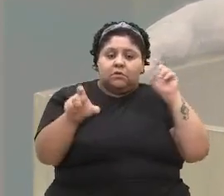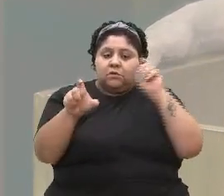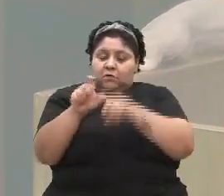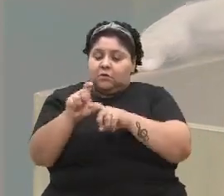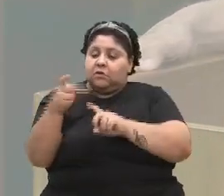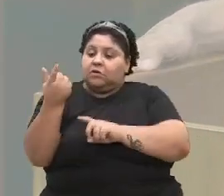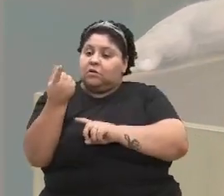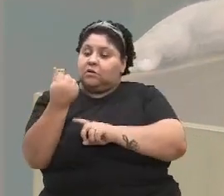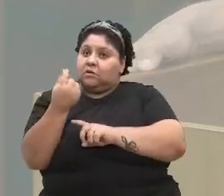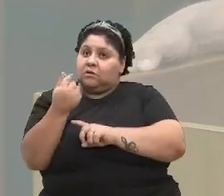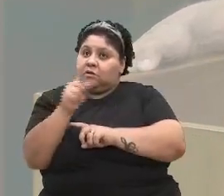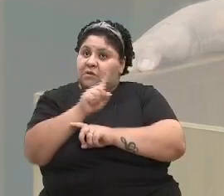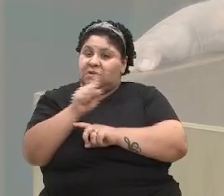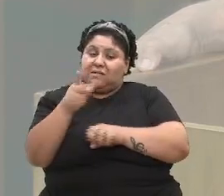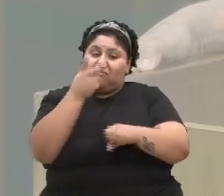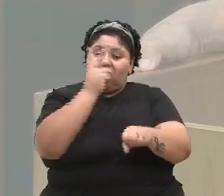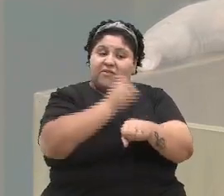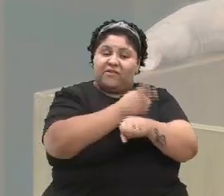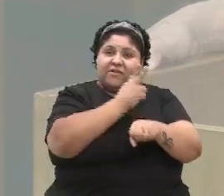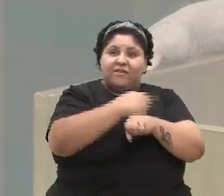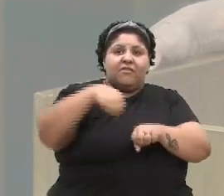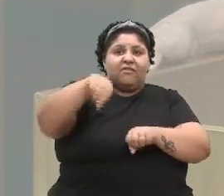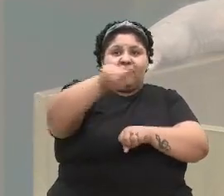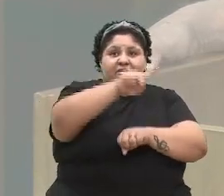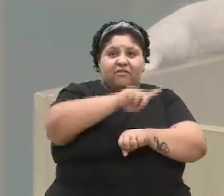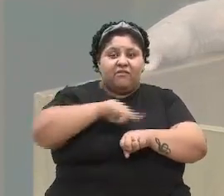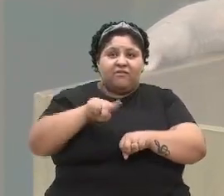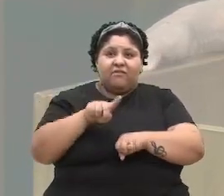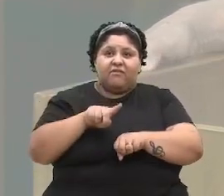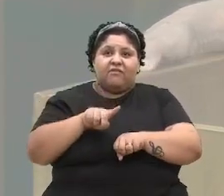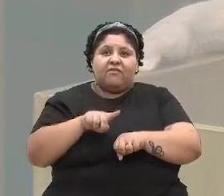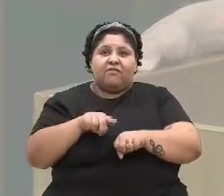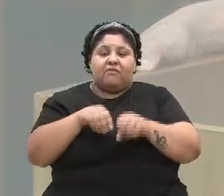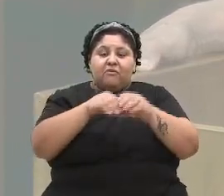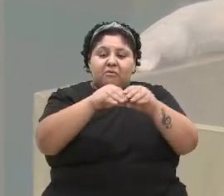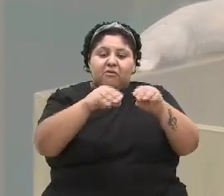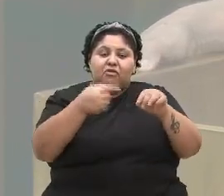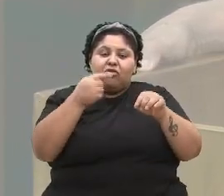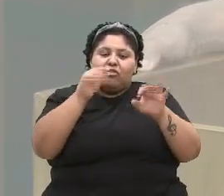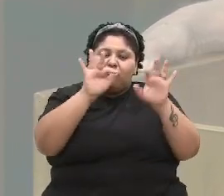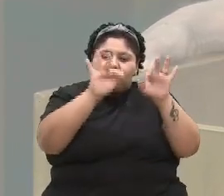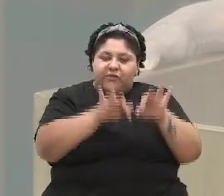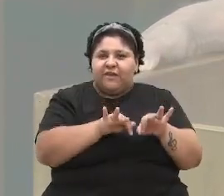dinheiro e não de financiamentos, nós estaríamos no pó e muito.